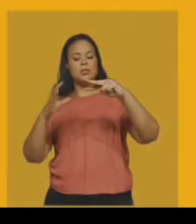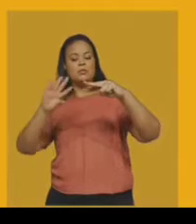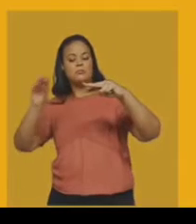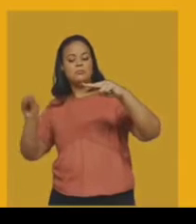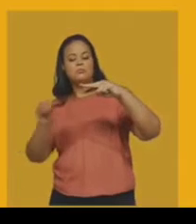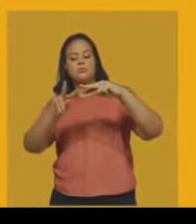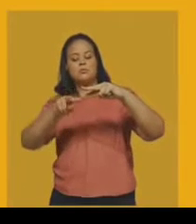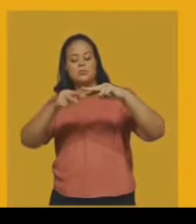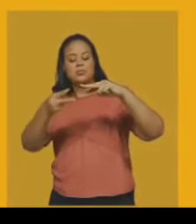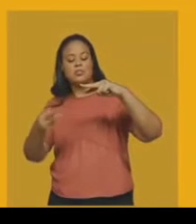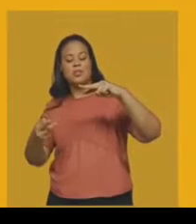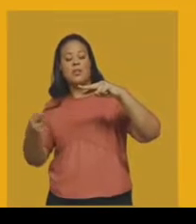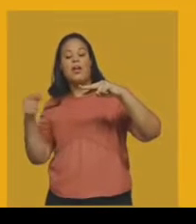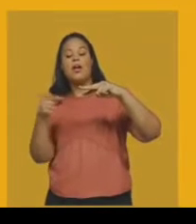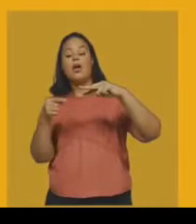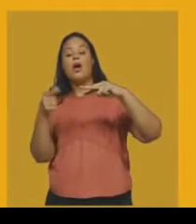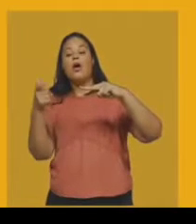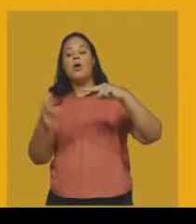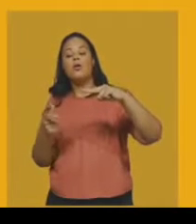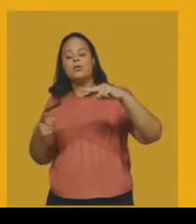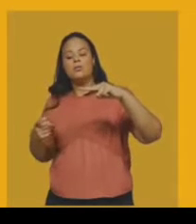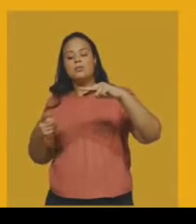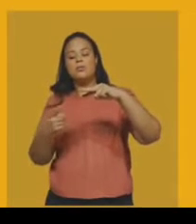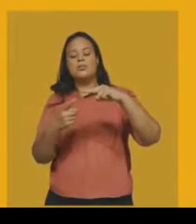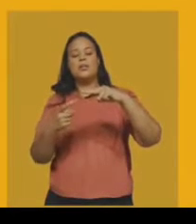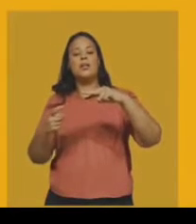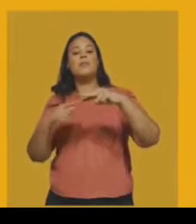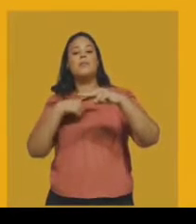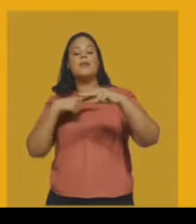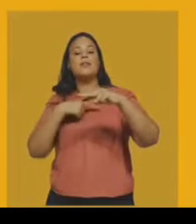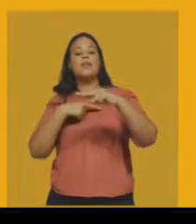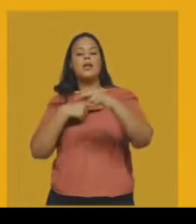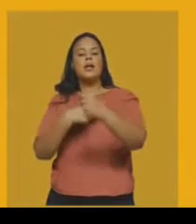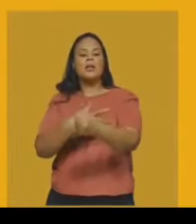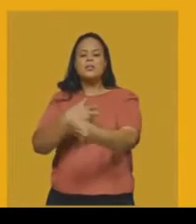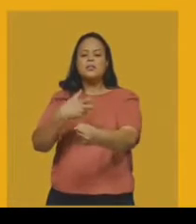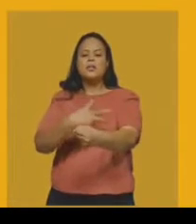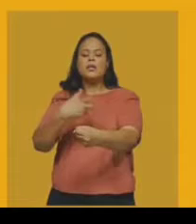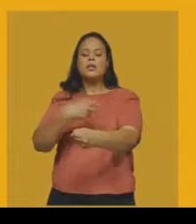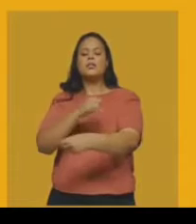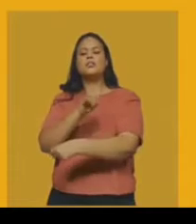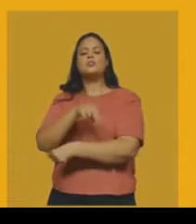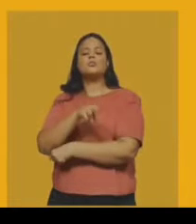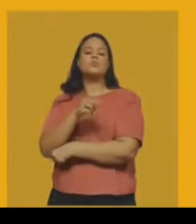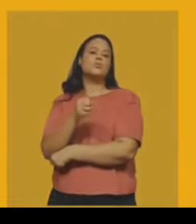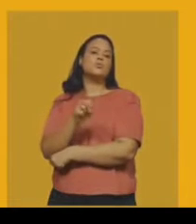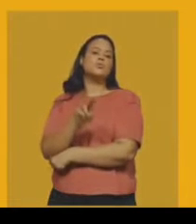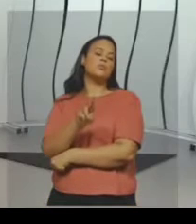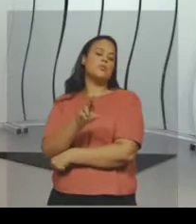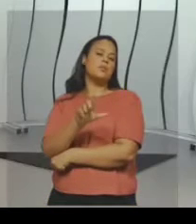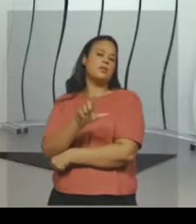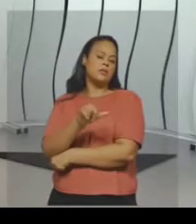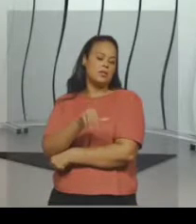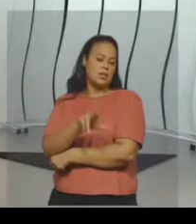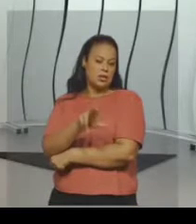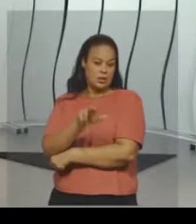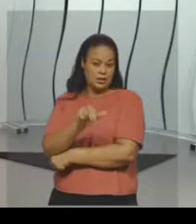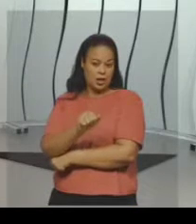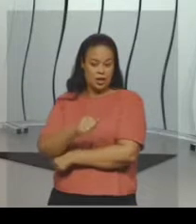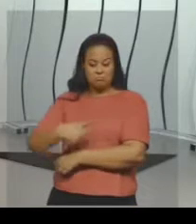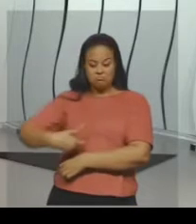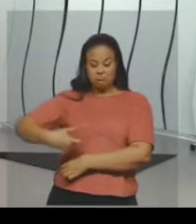de uma bactéria para produzir insulina para a gente, por exemplo, na indústria farmacêutica. A gente coloca a bactéria no meio de um líquido com